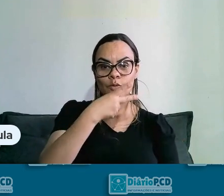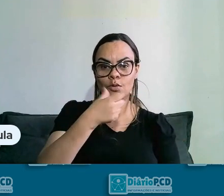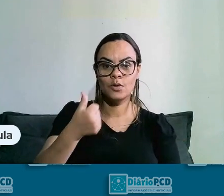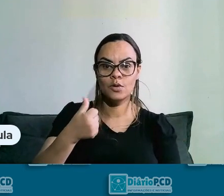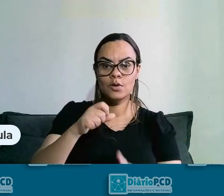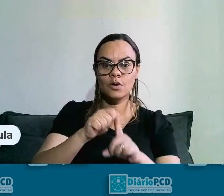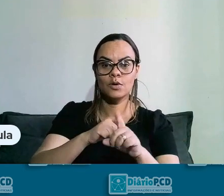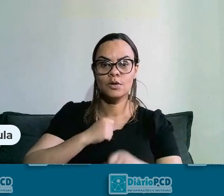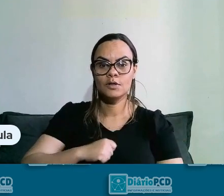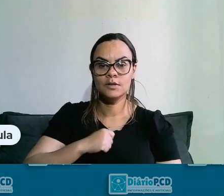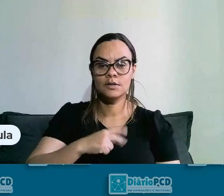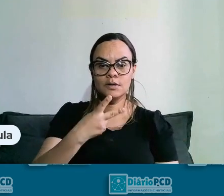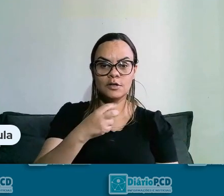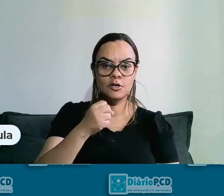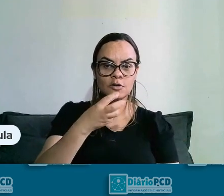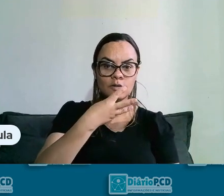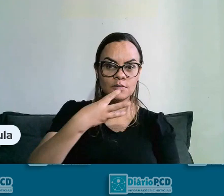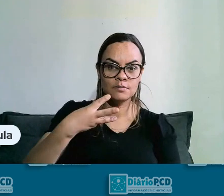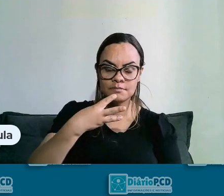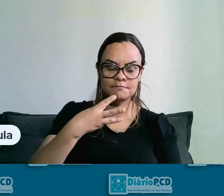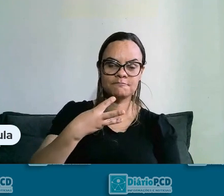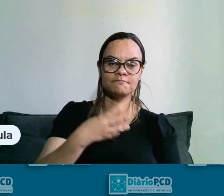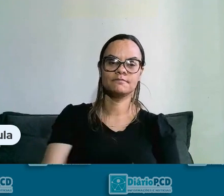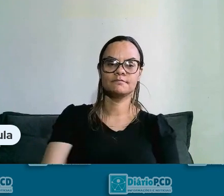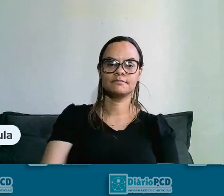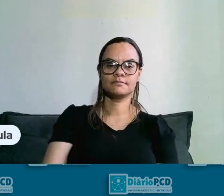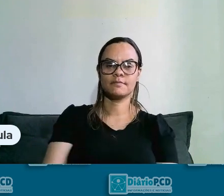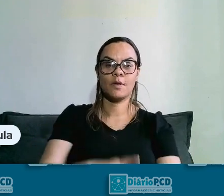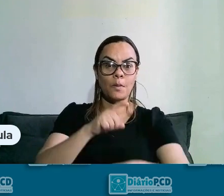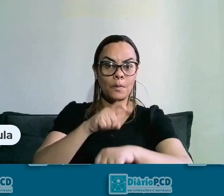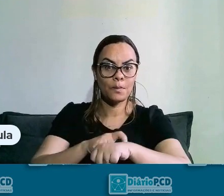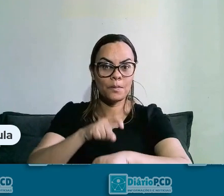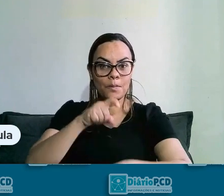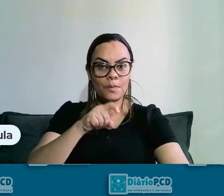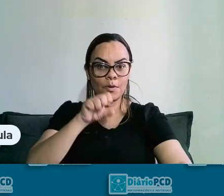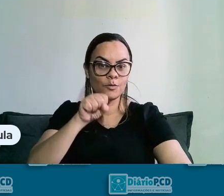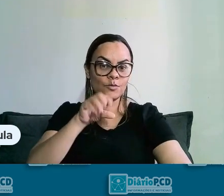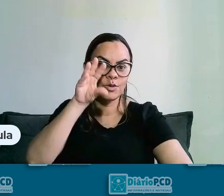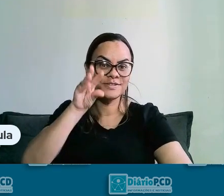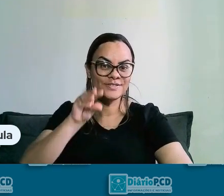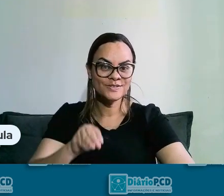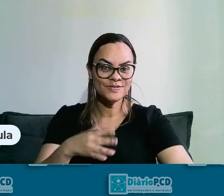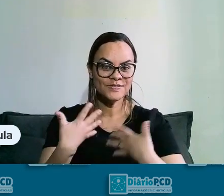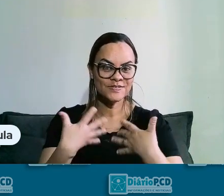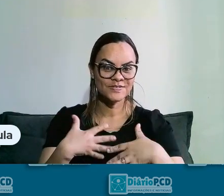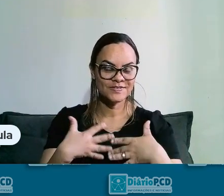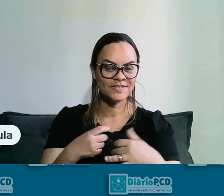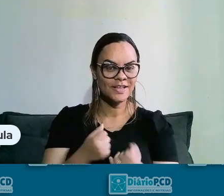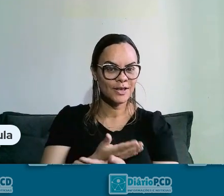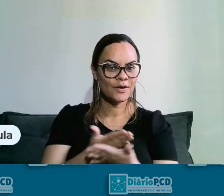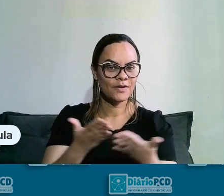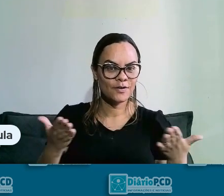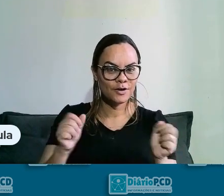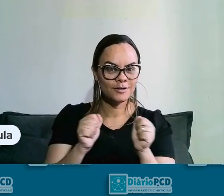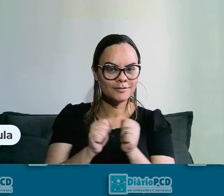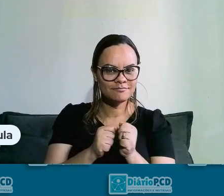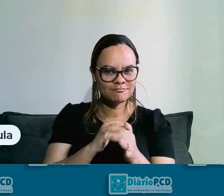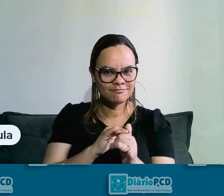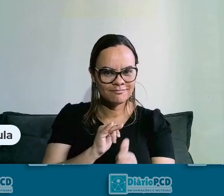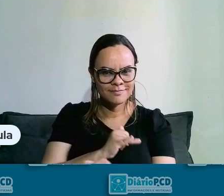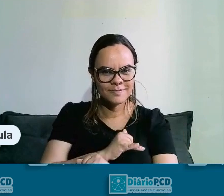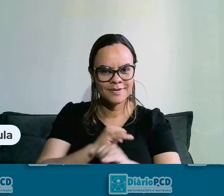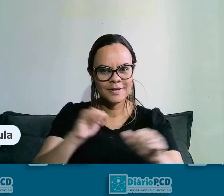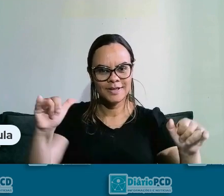de 2023, e nós, pontualmente, 8 horas da noite, aqui com você para trazer a notícia,